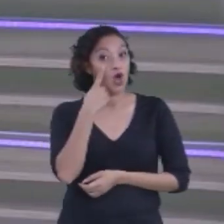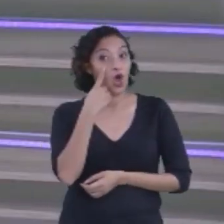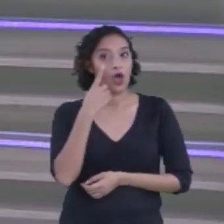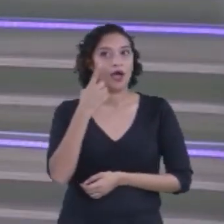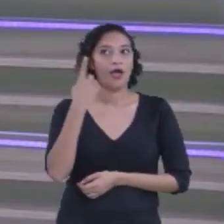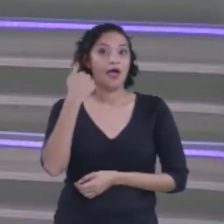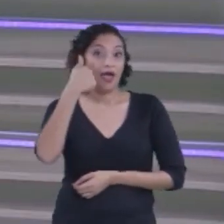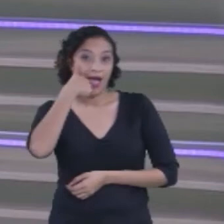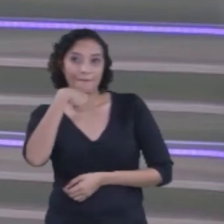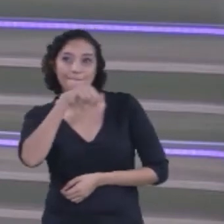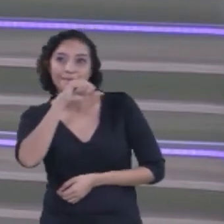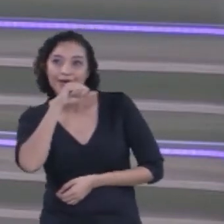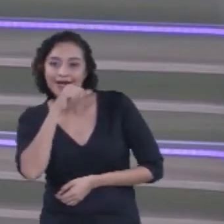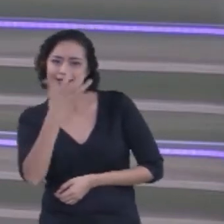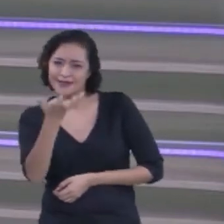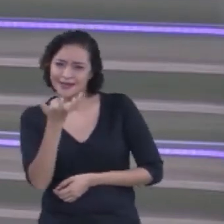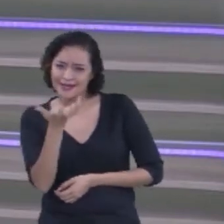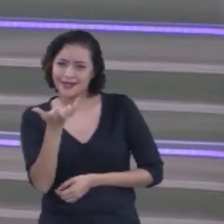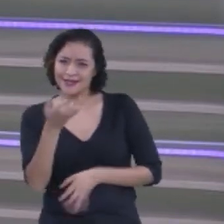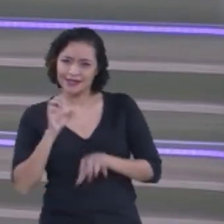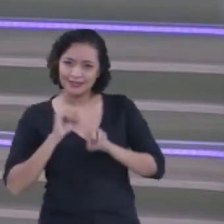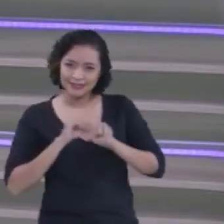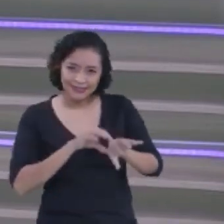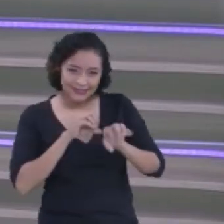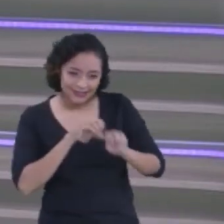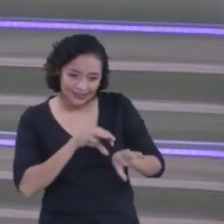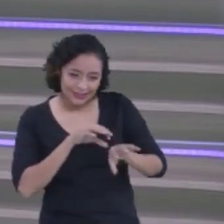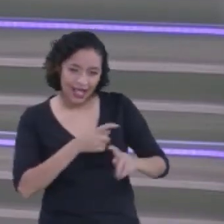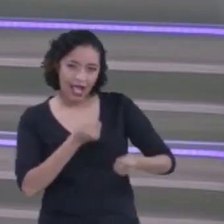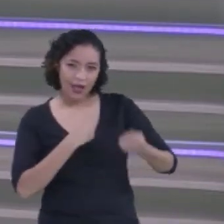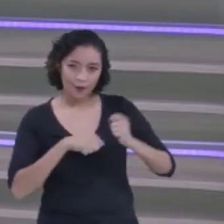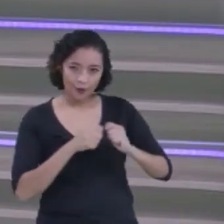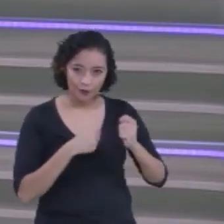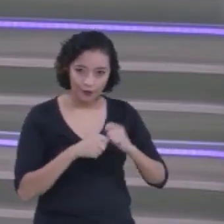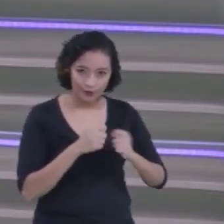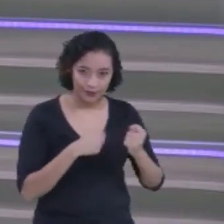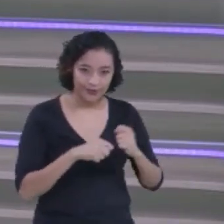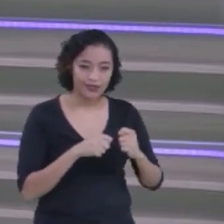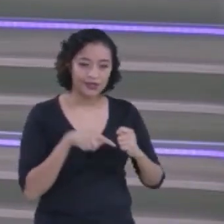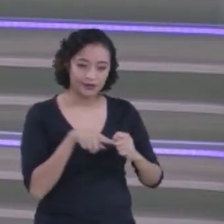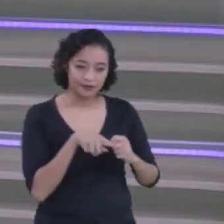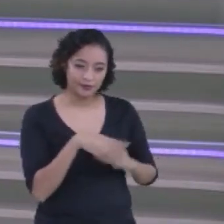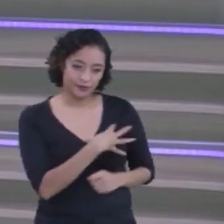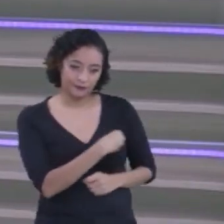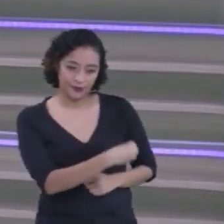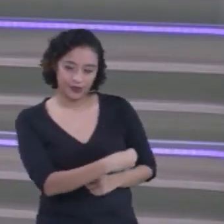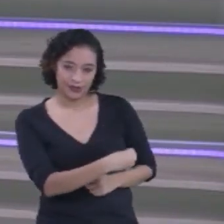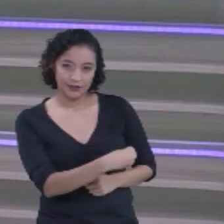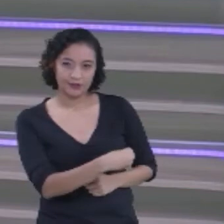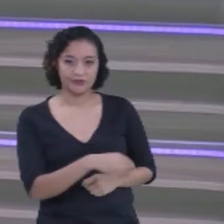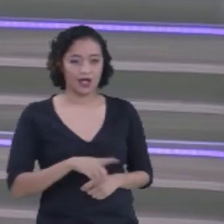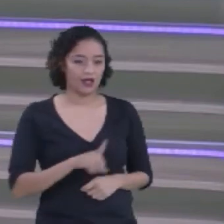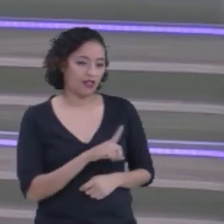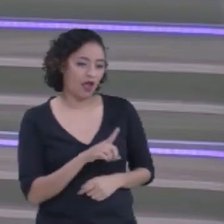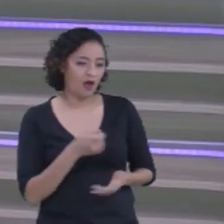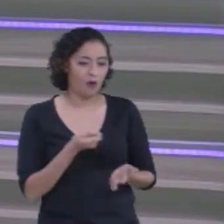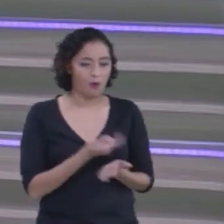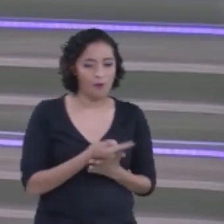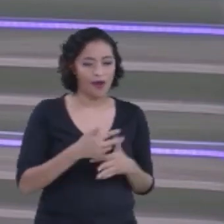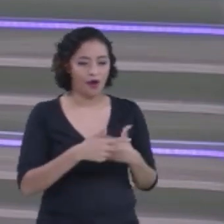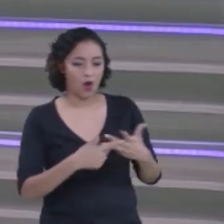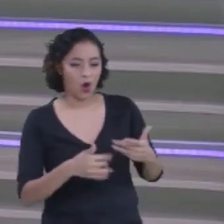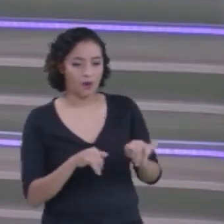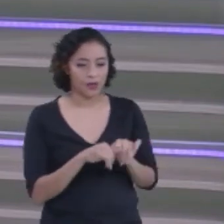com que o filho aprendesse sobre finanças, aprendesse a economizar, não comprasse coisas desnecessárias. No